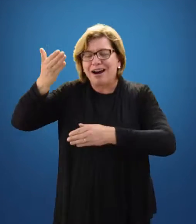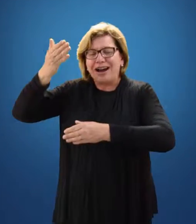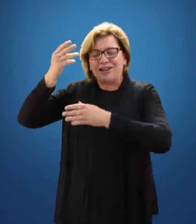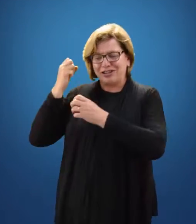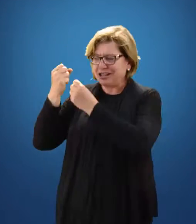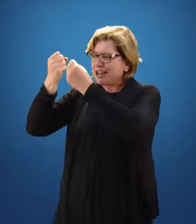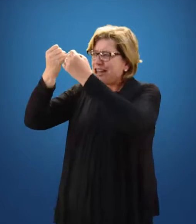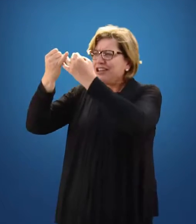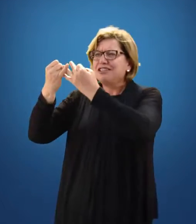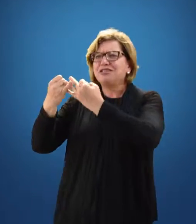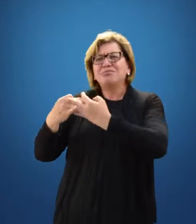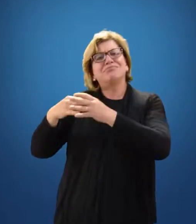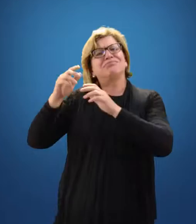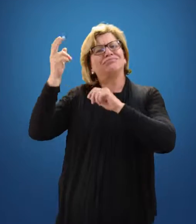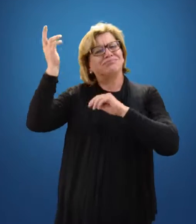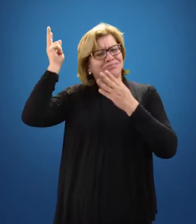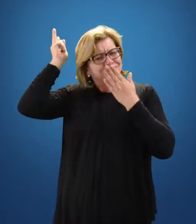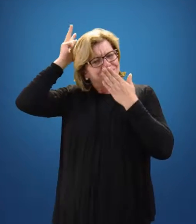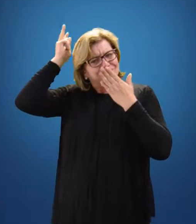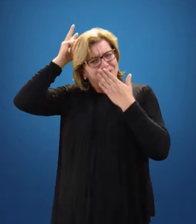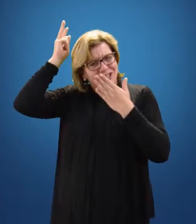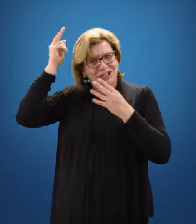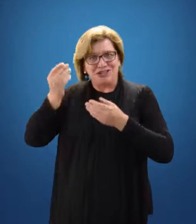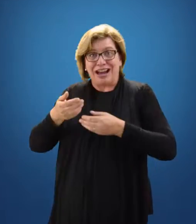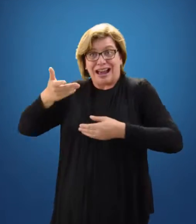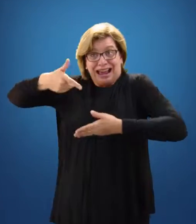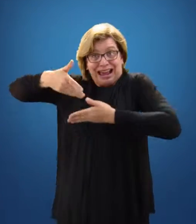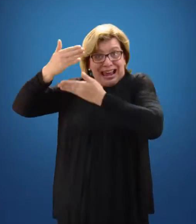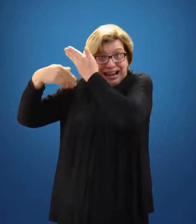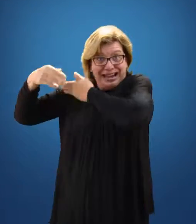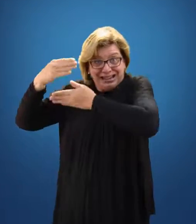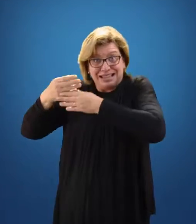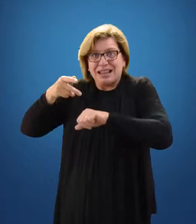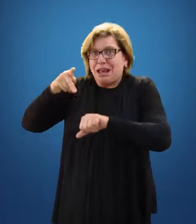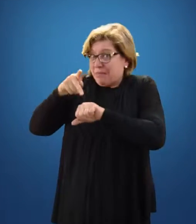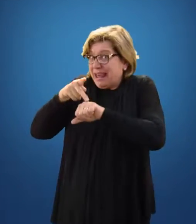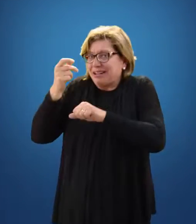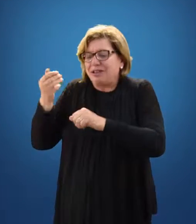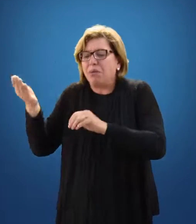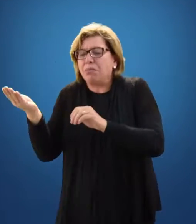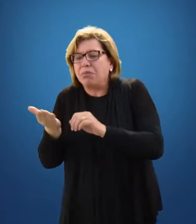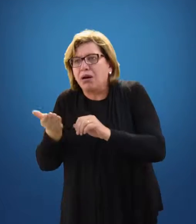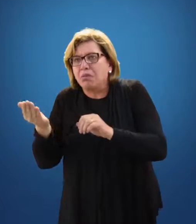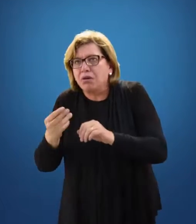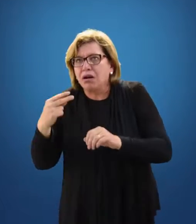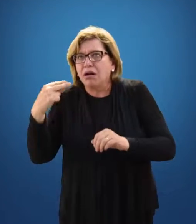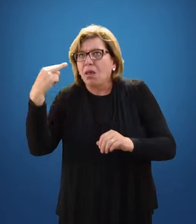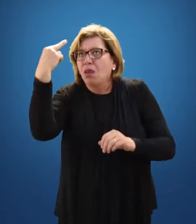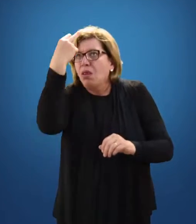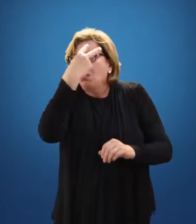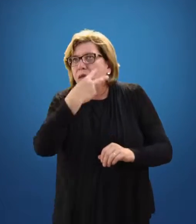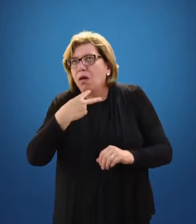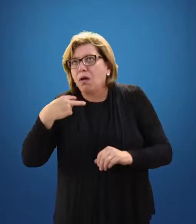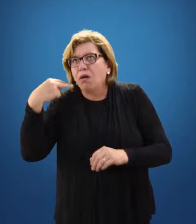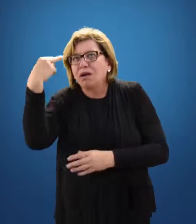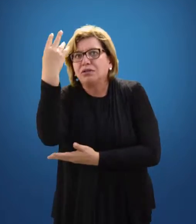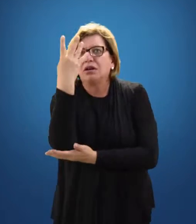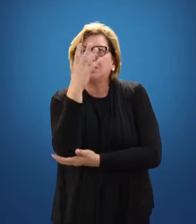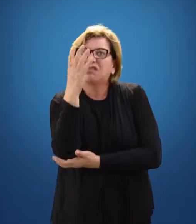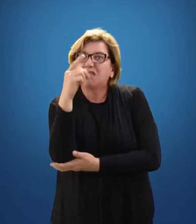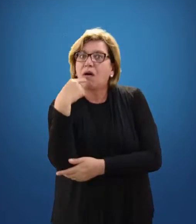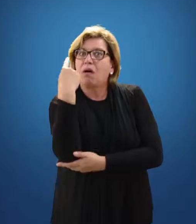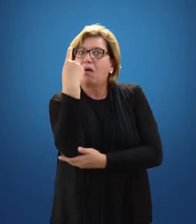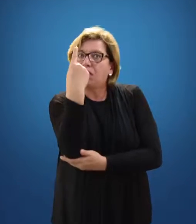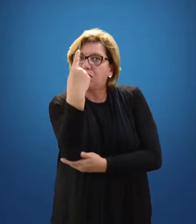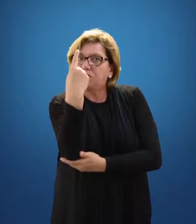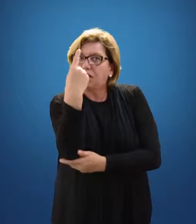com esse seu machado rupestre. Agora com o nosso machado moderno, você terá a oportunidade de cortar essa árvore